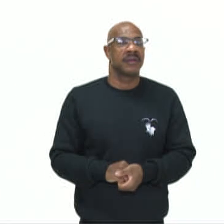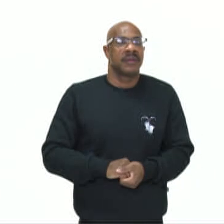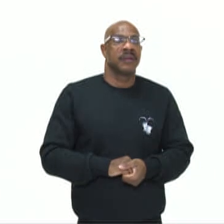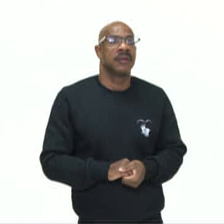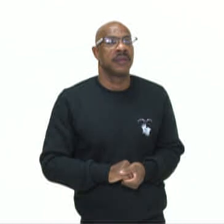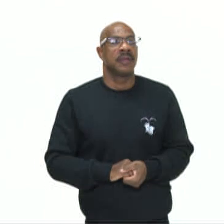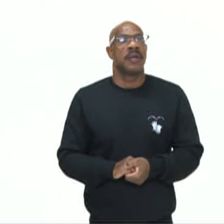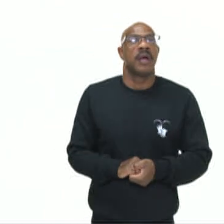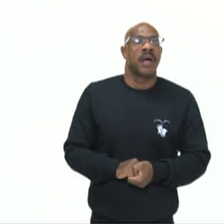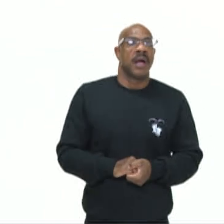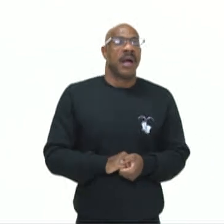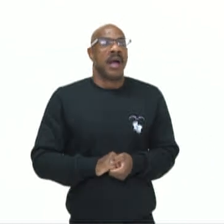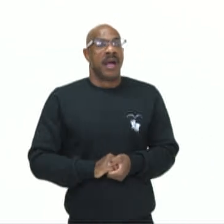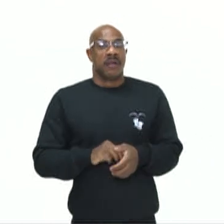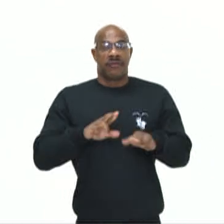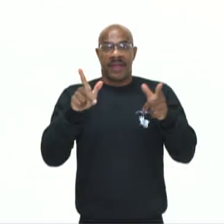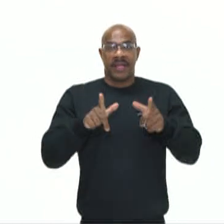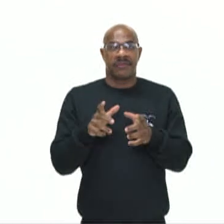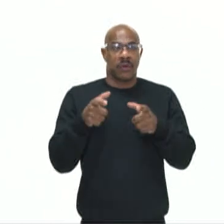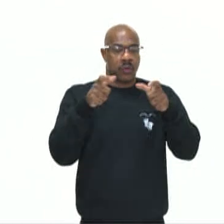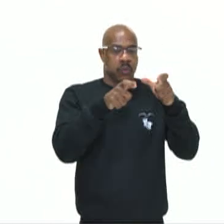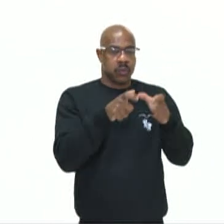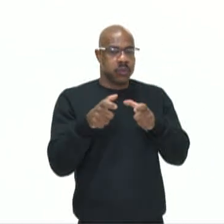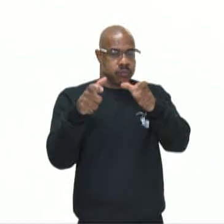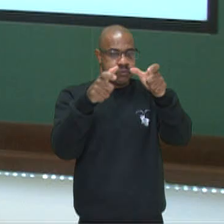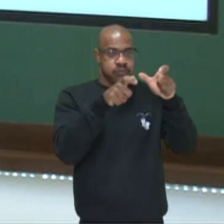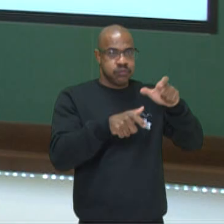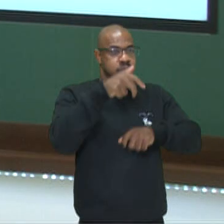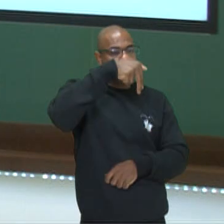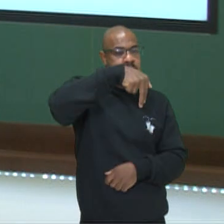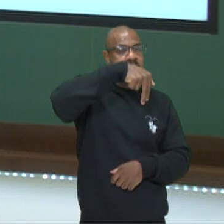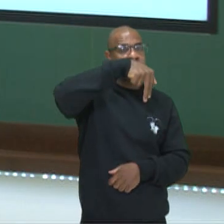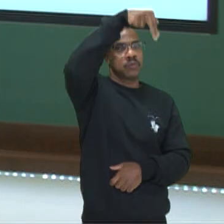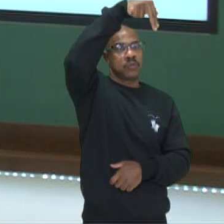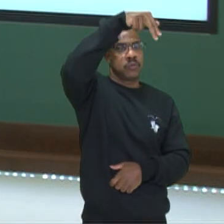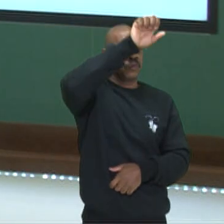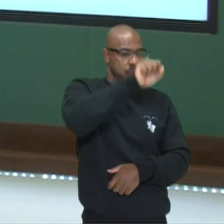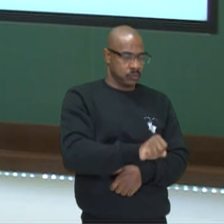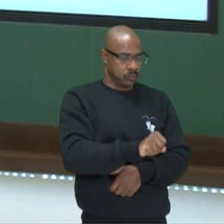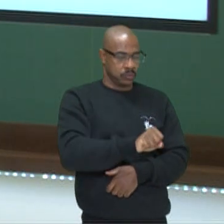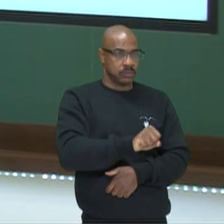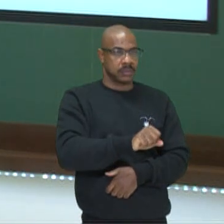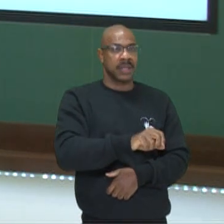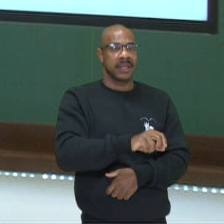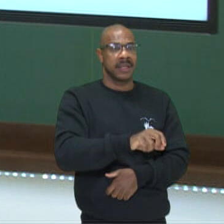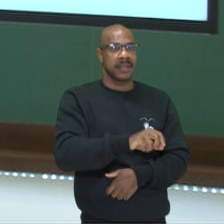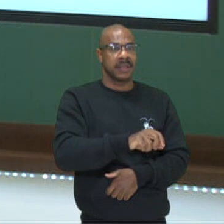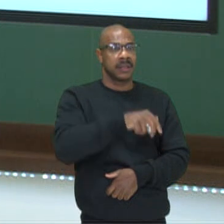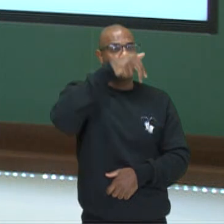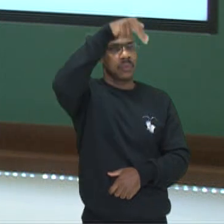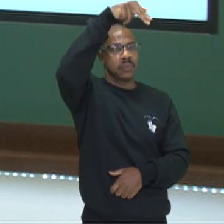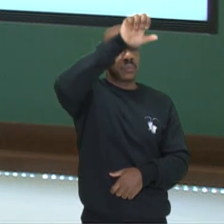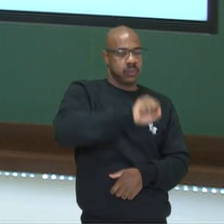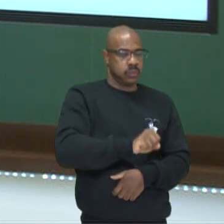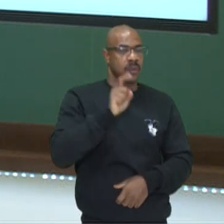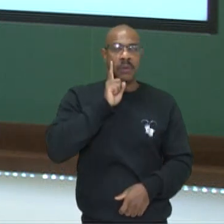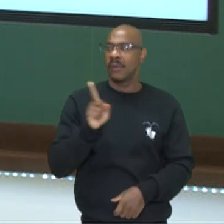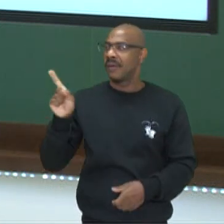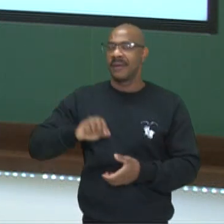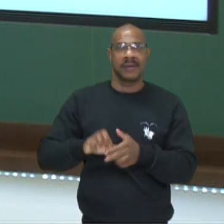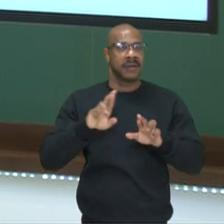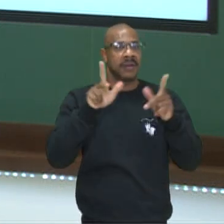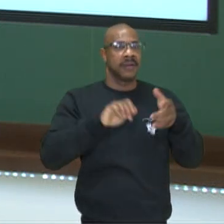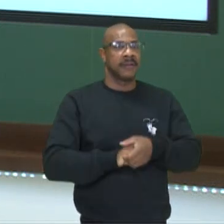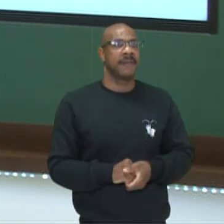e as colônias do norte, né? Então nós temos um grupo de colônias aqui ao sul, né? Veja que Massachusetts, essa colônia